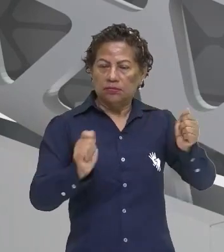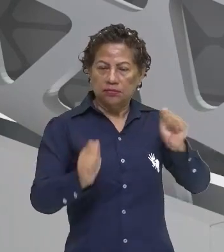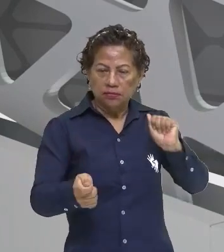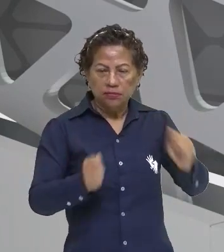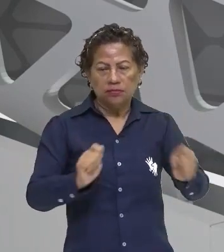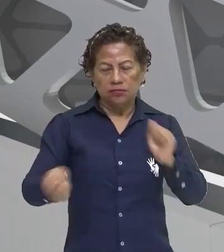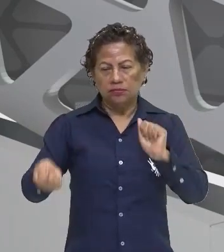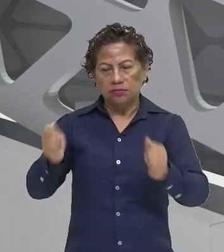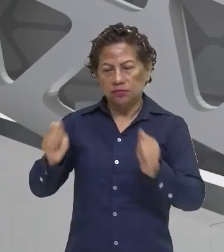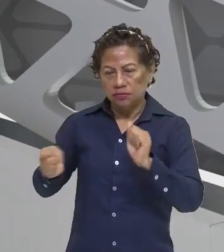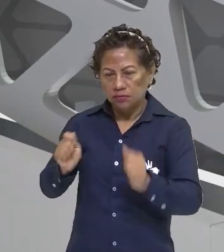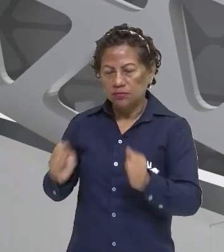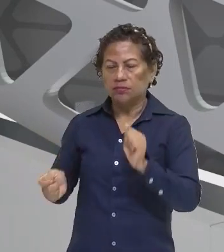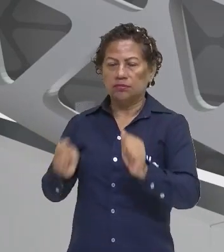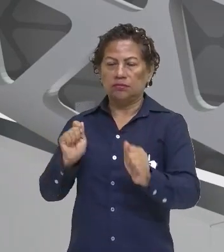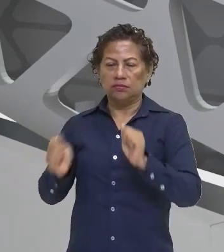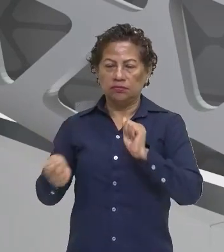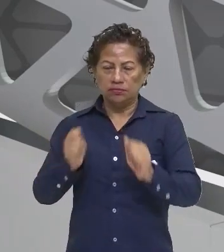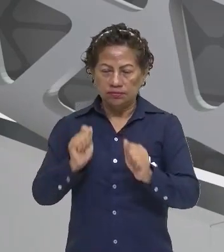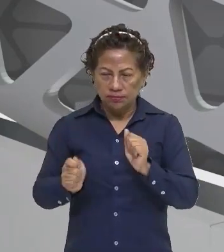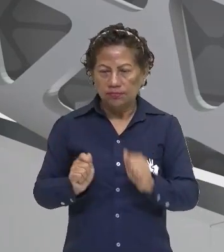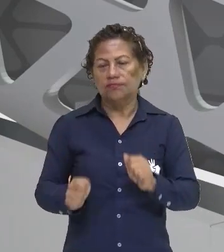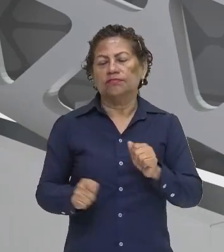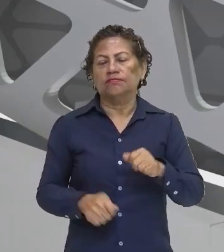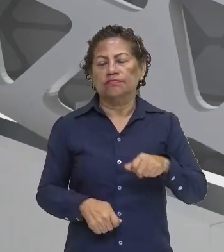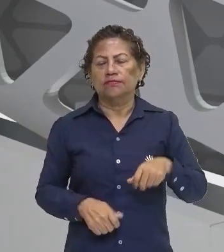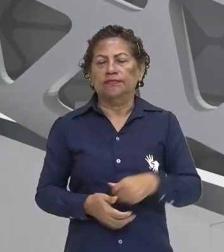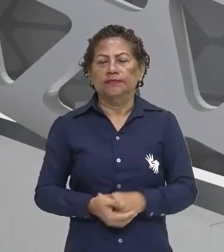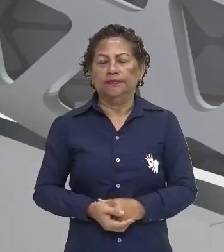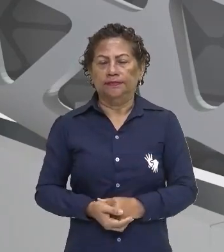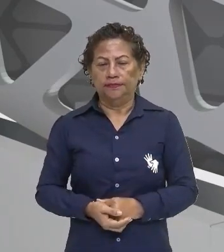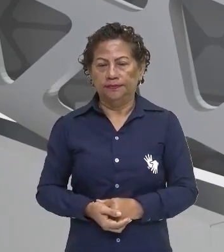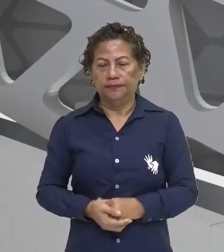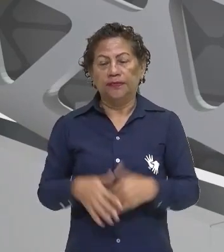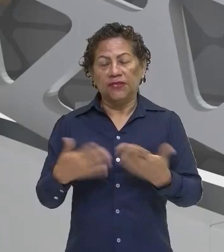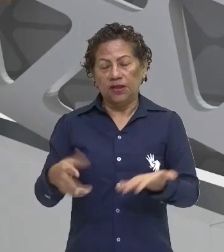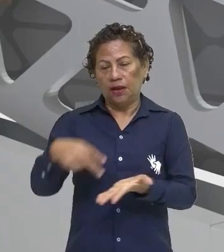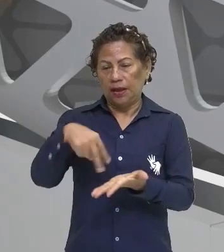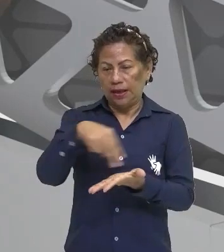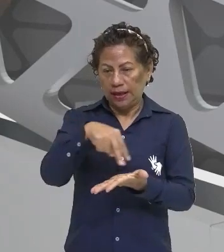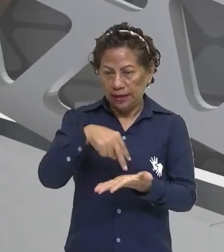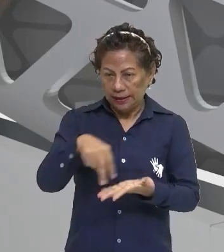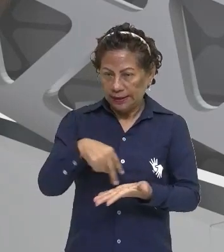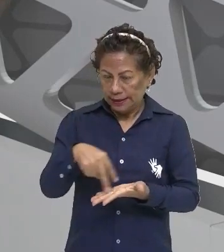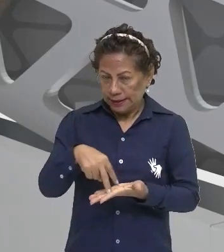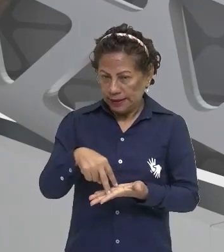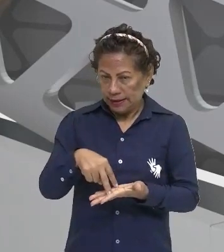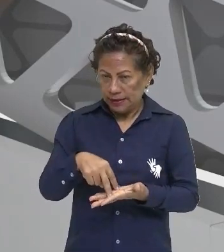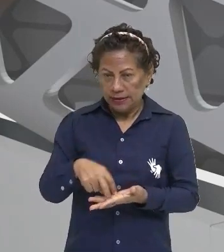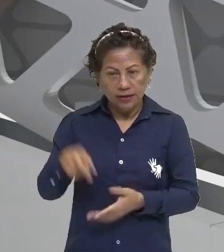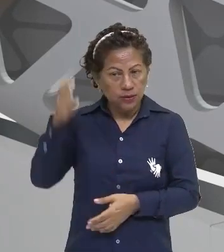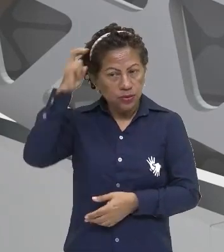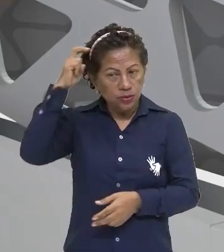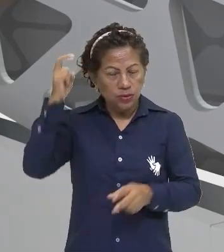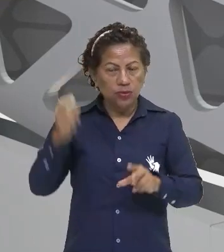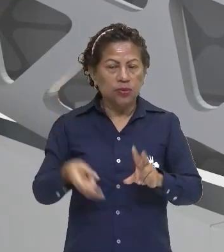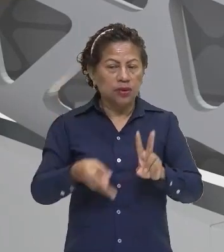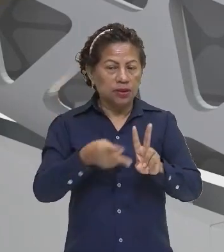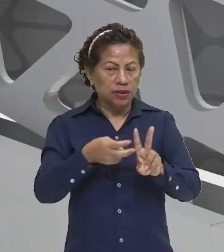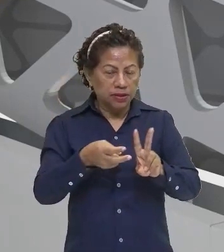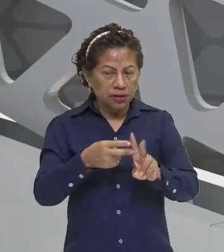ele vai dando ritmo, conforme ele vai chacoalhando, ele vai dando ritmo nessa dança. Então, a dança, na cultura indígena,